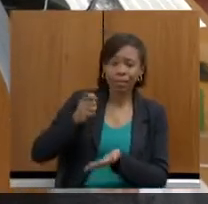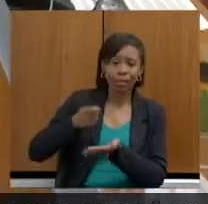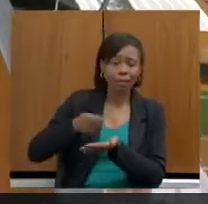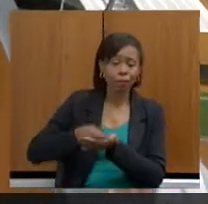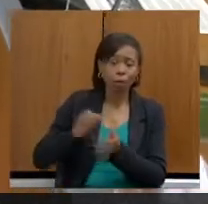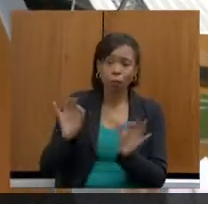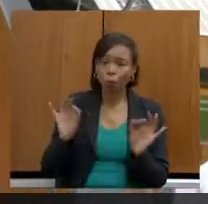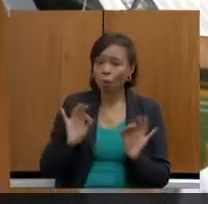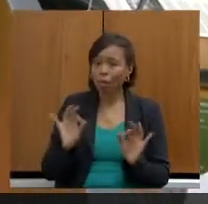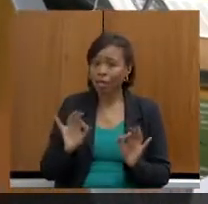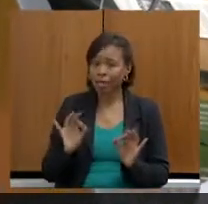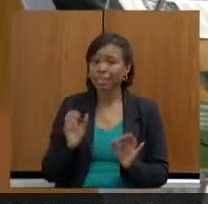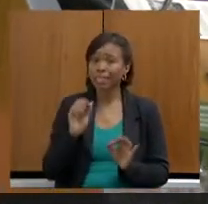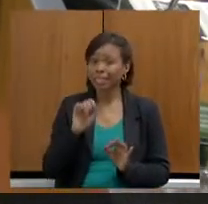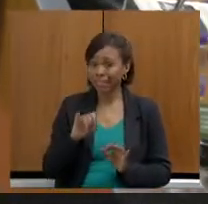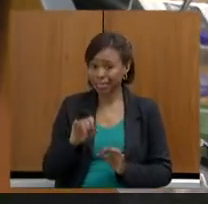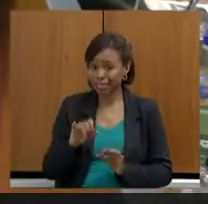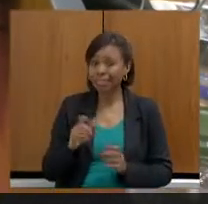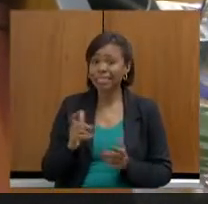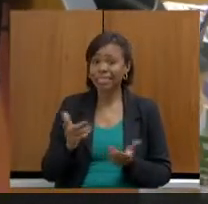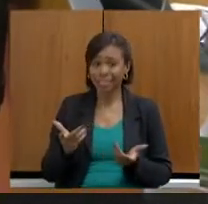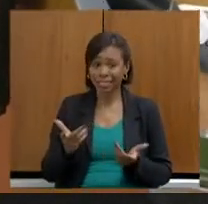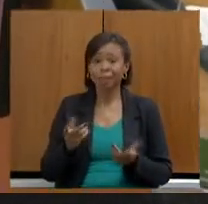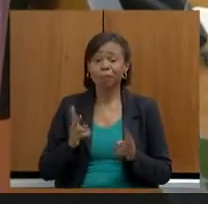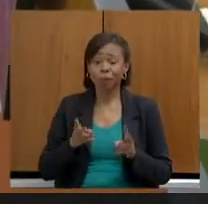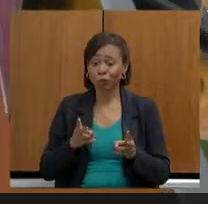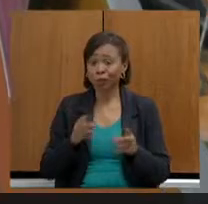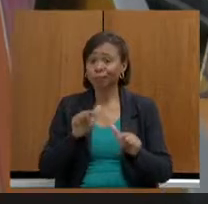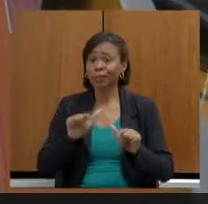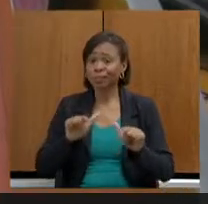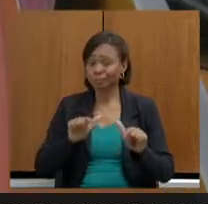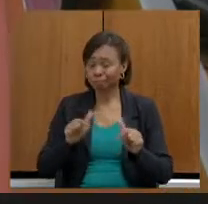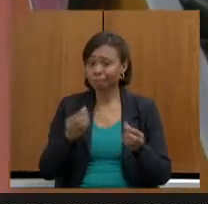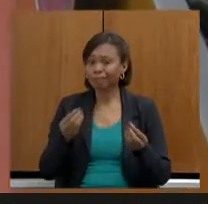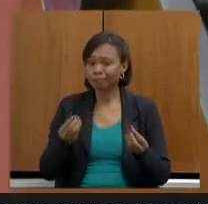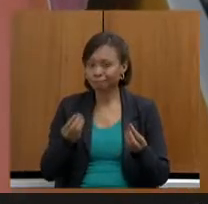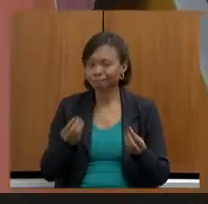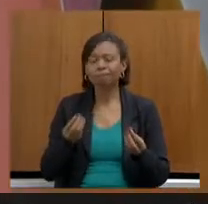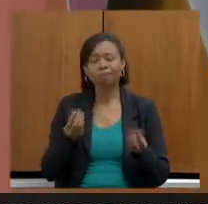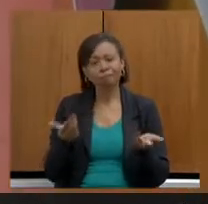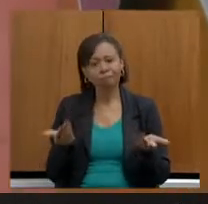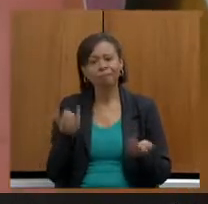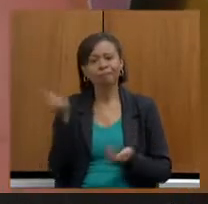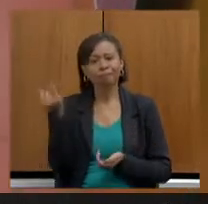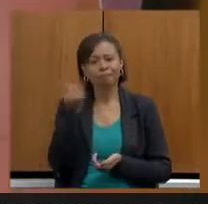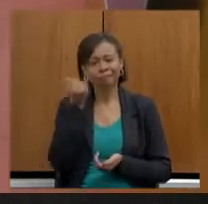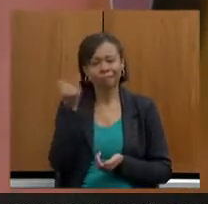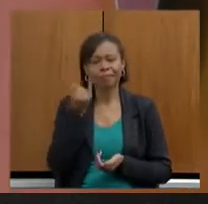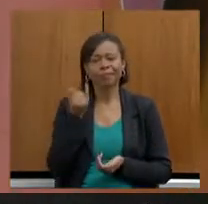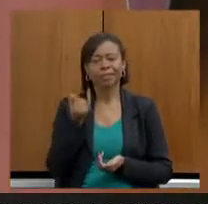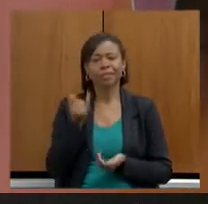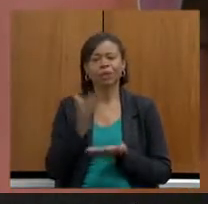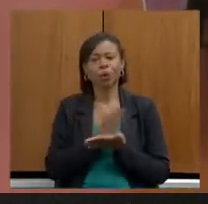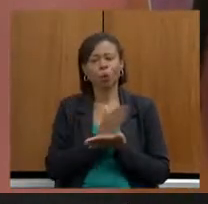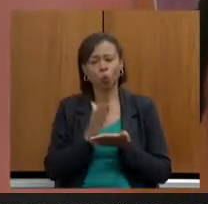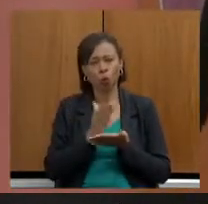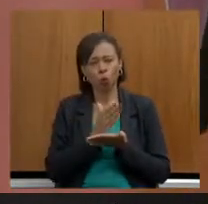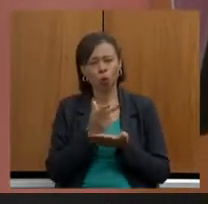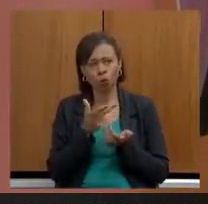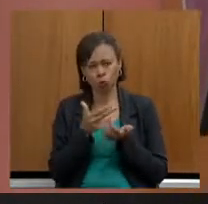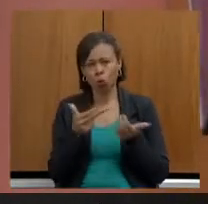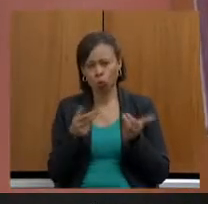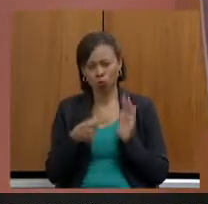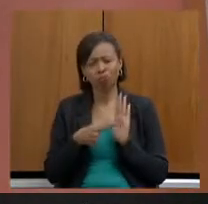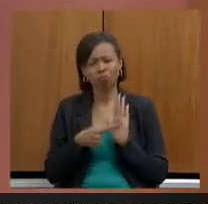ter sequer uma abertura para seguir com o trabalho então eu acho importante a gente também destacar algumas coisas